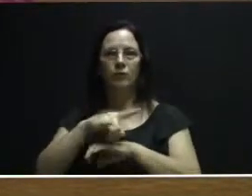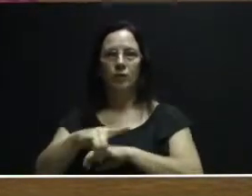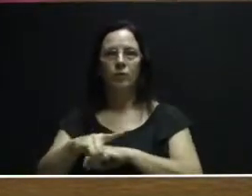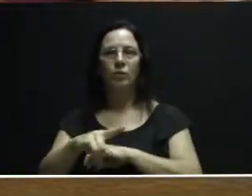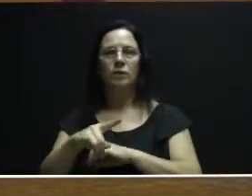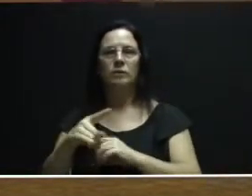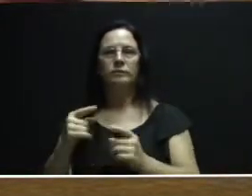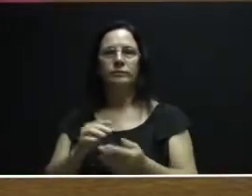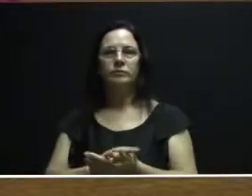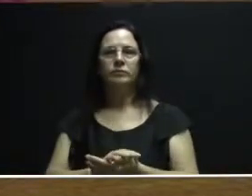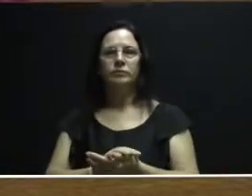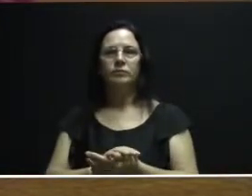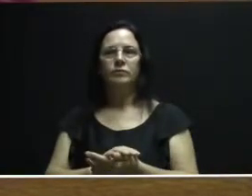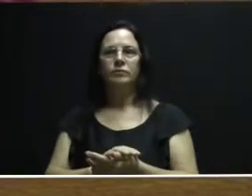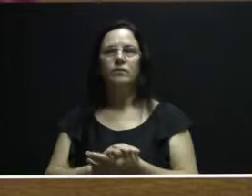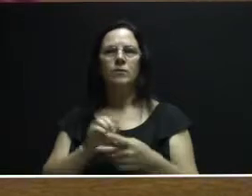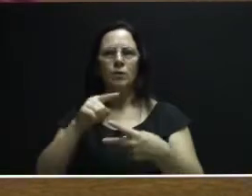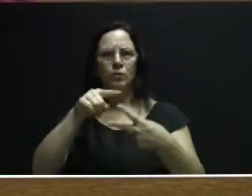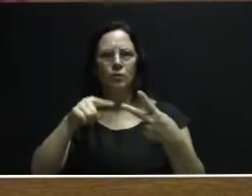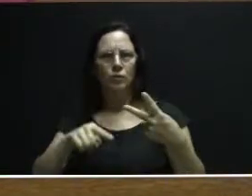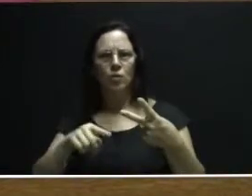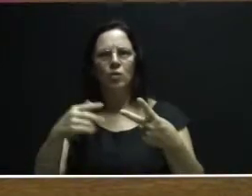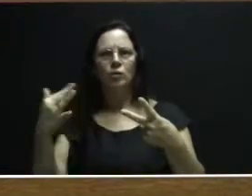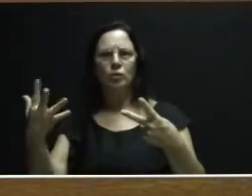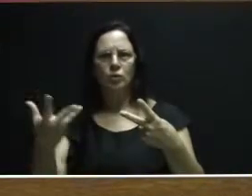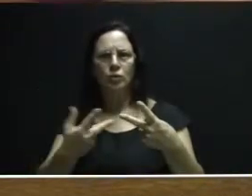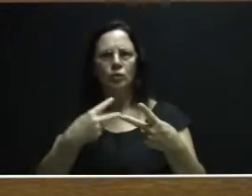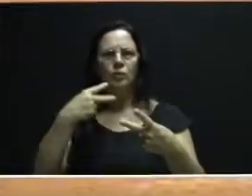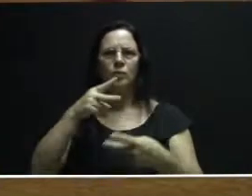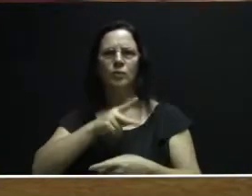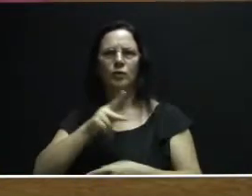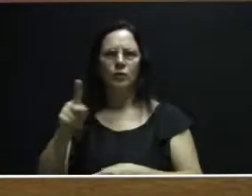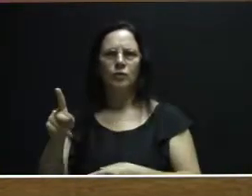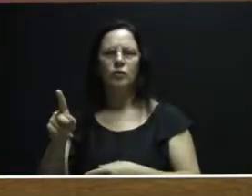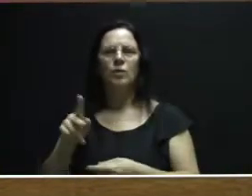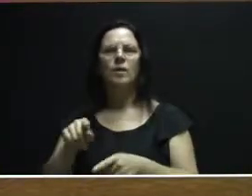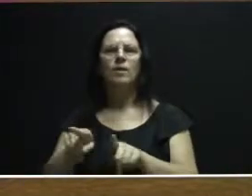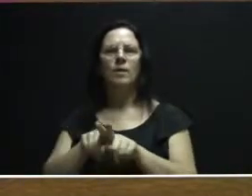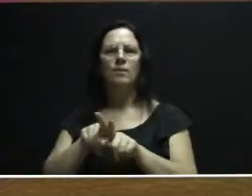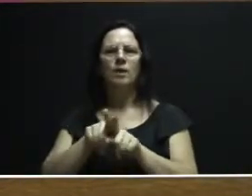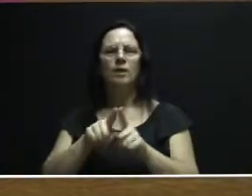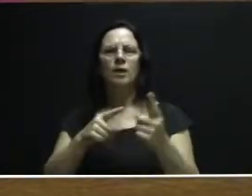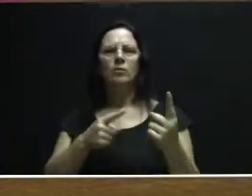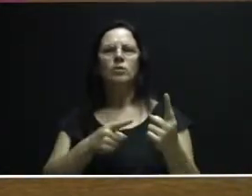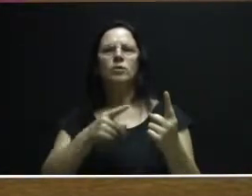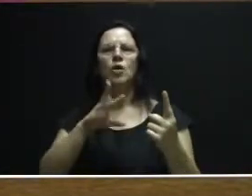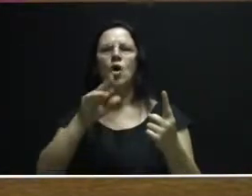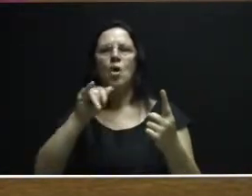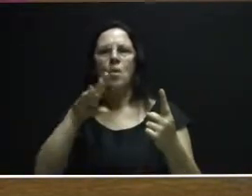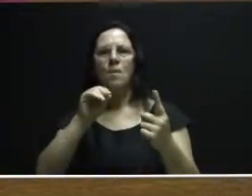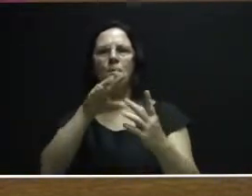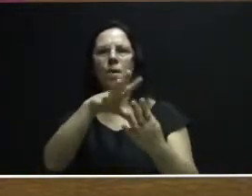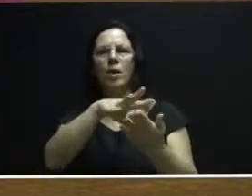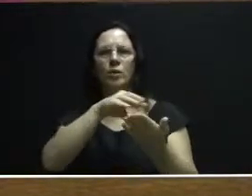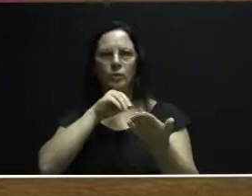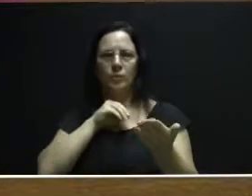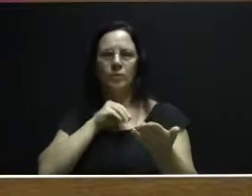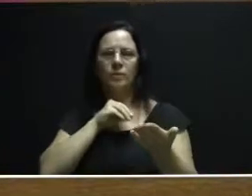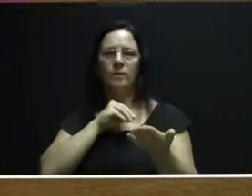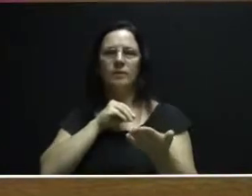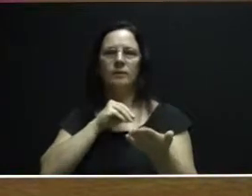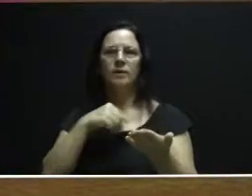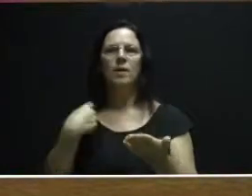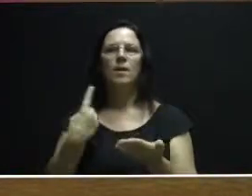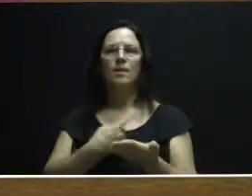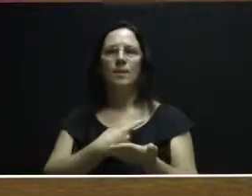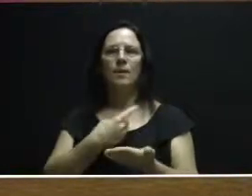aqui. Tanto Roseli, como eu, como o professor Adilson, como o professor Neco, nos espelhamos num mestre, e esse mestre, para a gente,